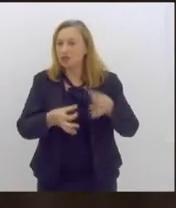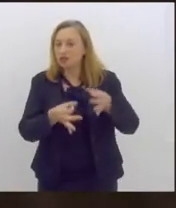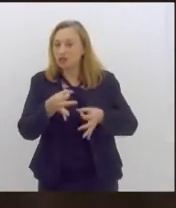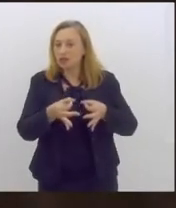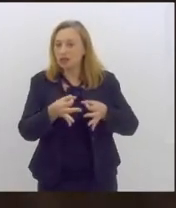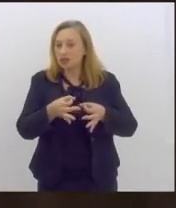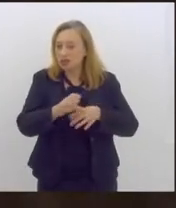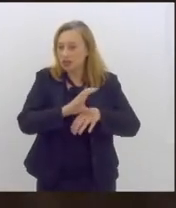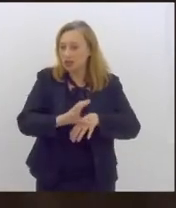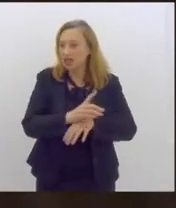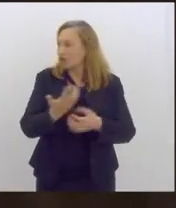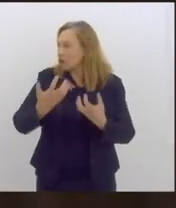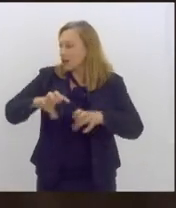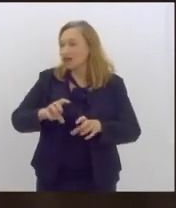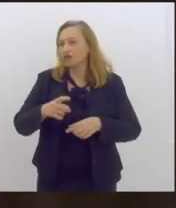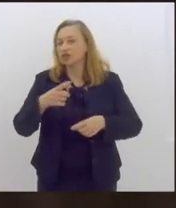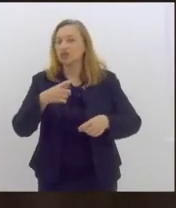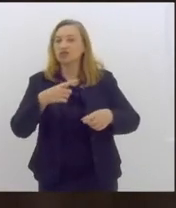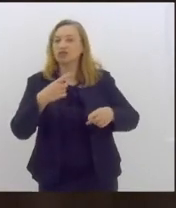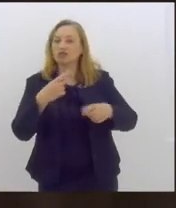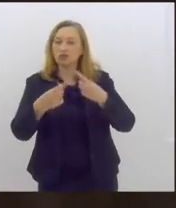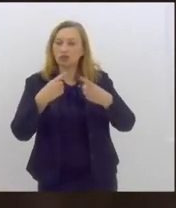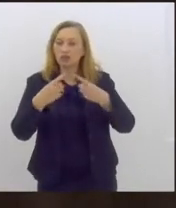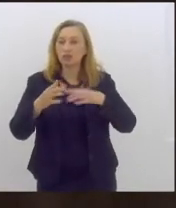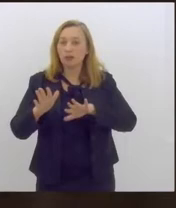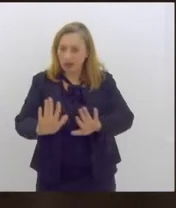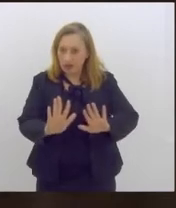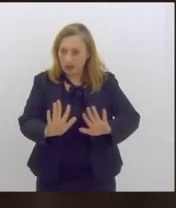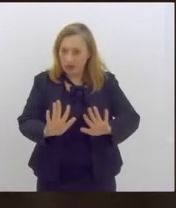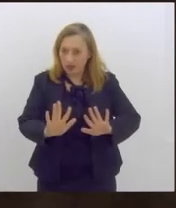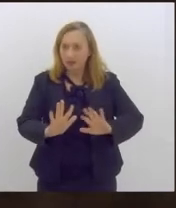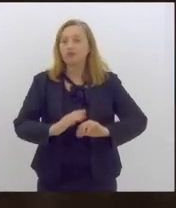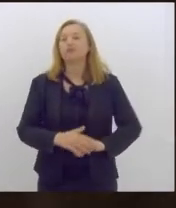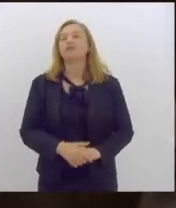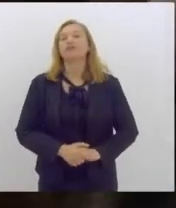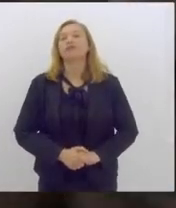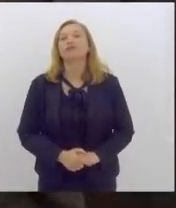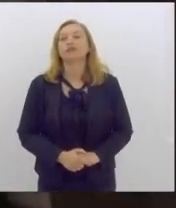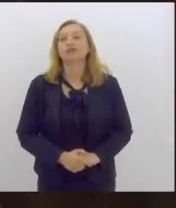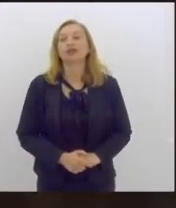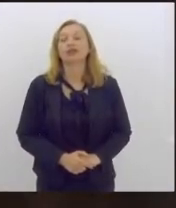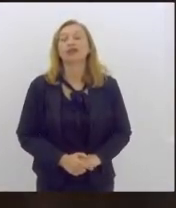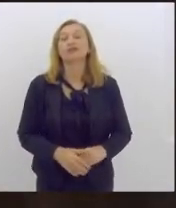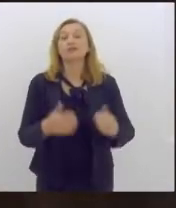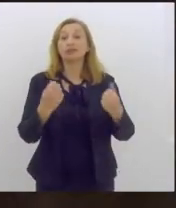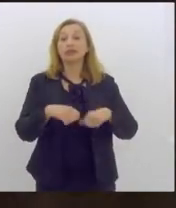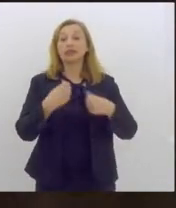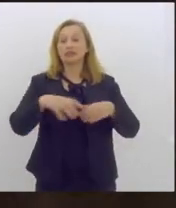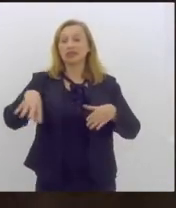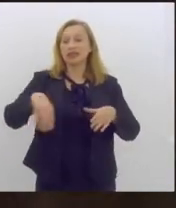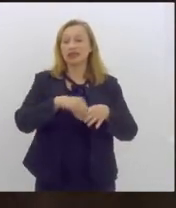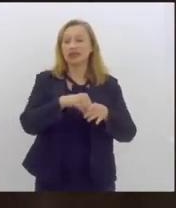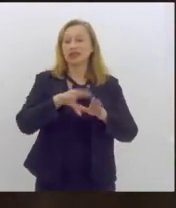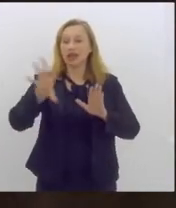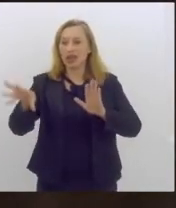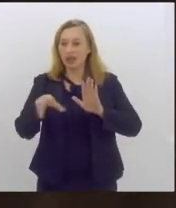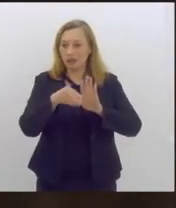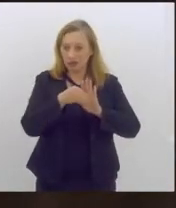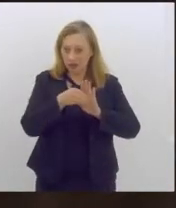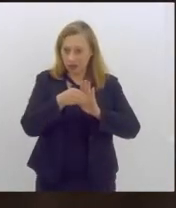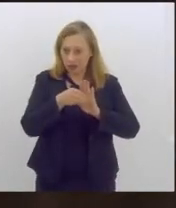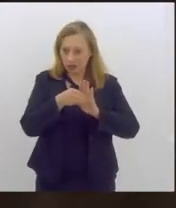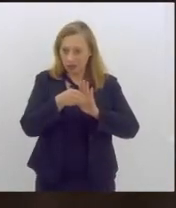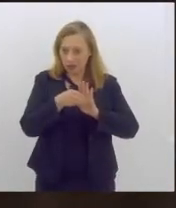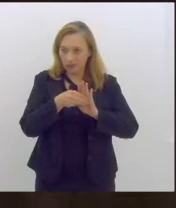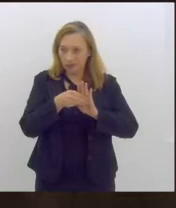discutir constitucionalidade seu Mães e tem que acrescentar na ementa